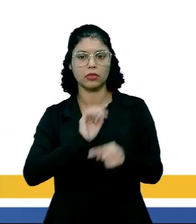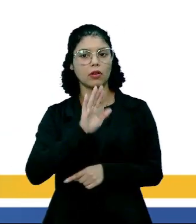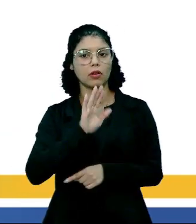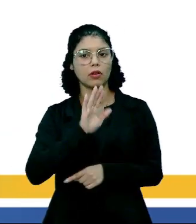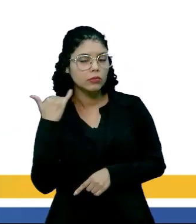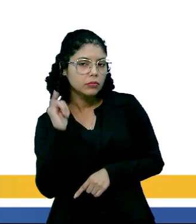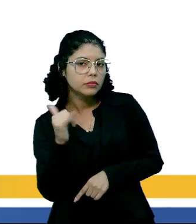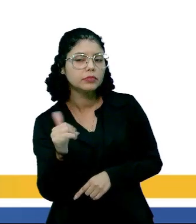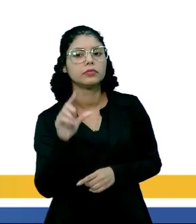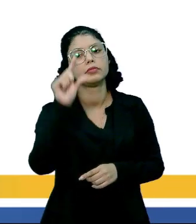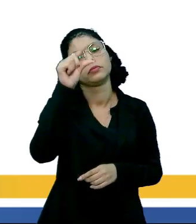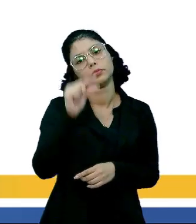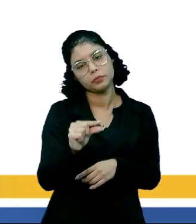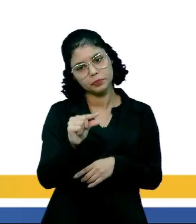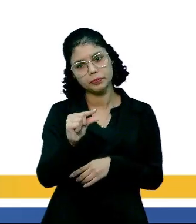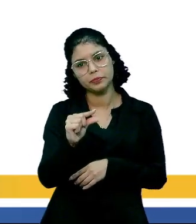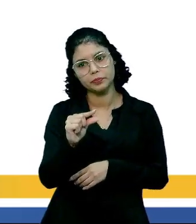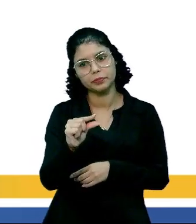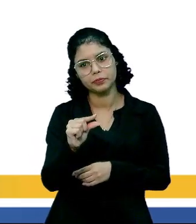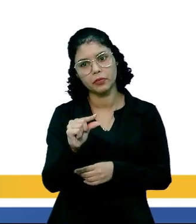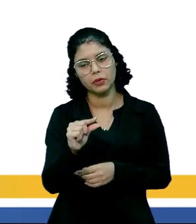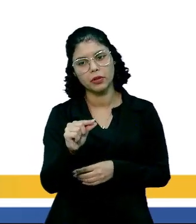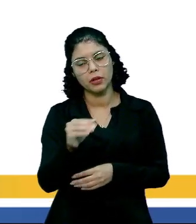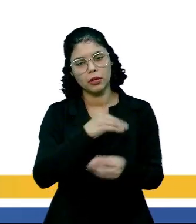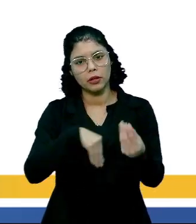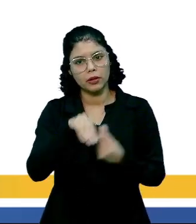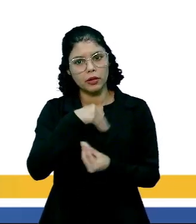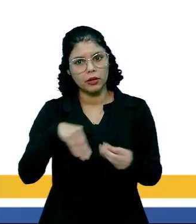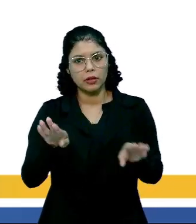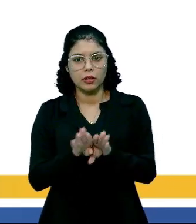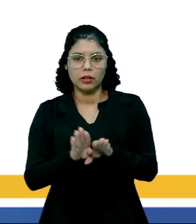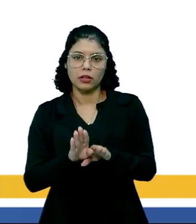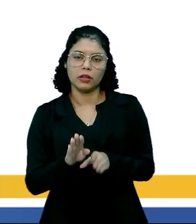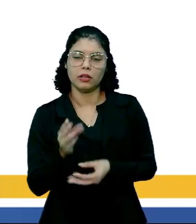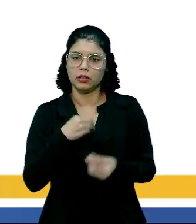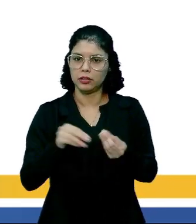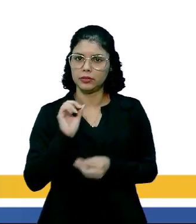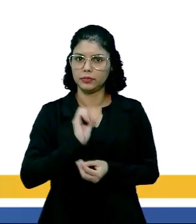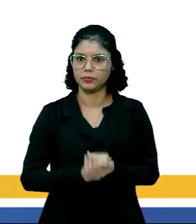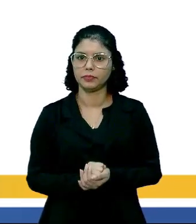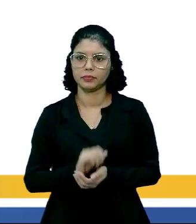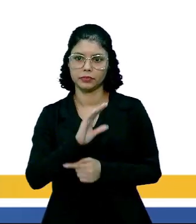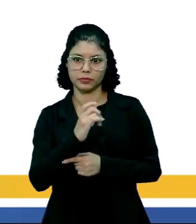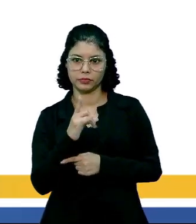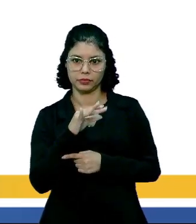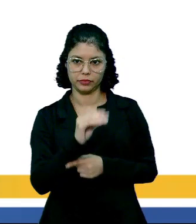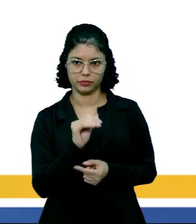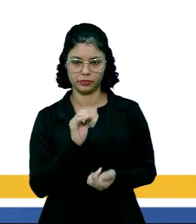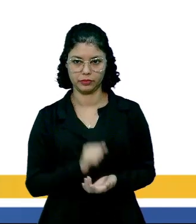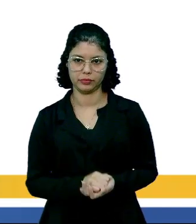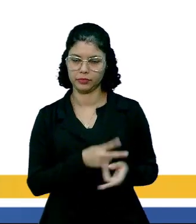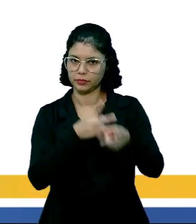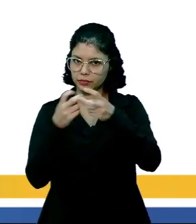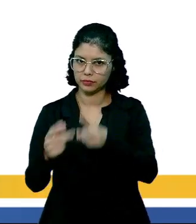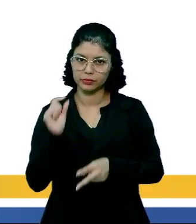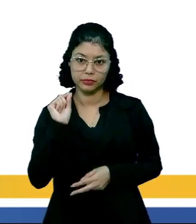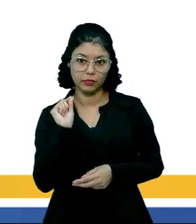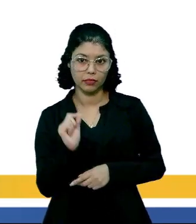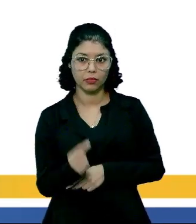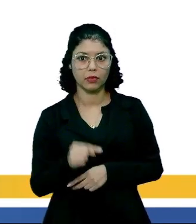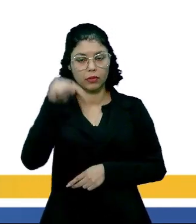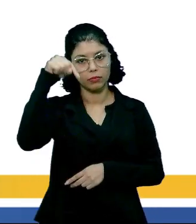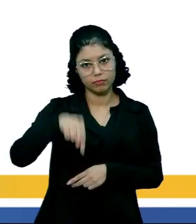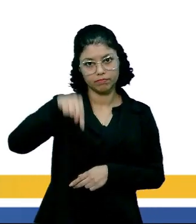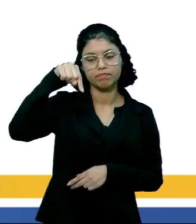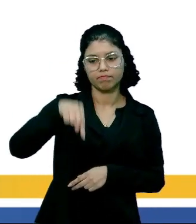dos produtos ela for menor que a energia dos reagentes a nossa reação Ela será exotérmica perceba que a setinha vermelha